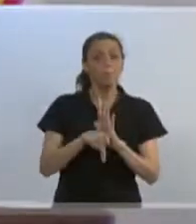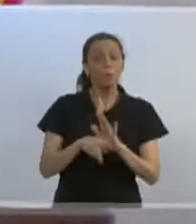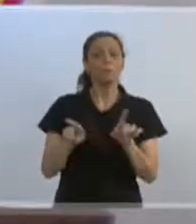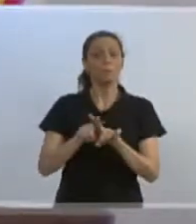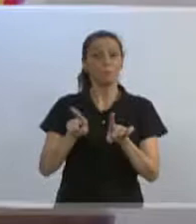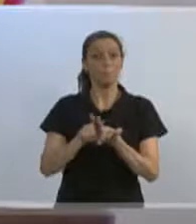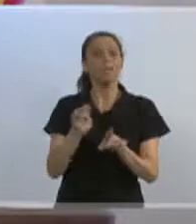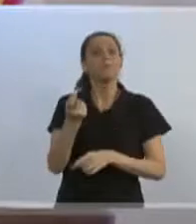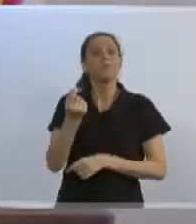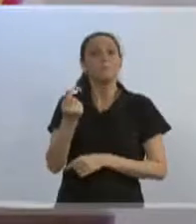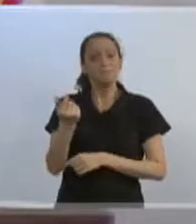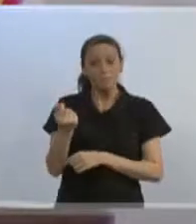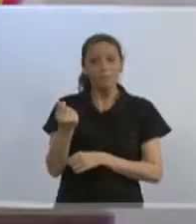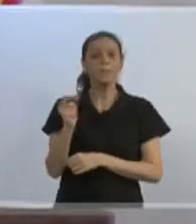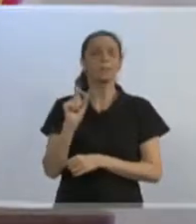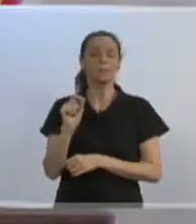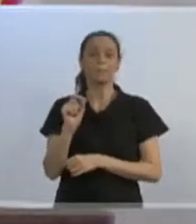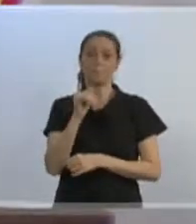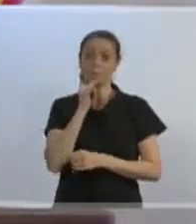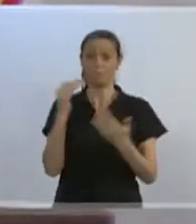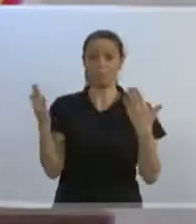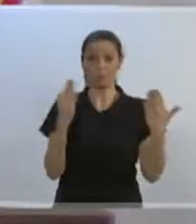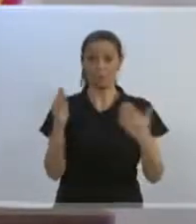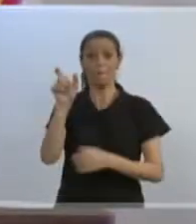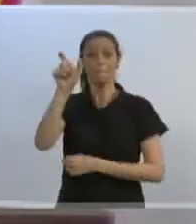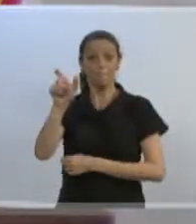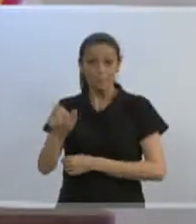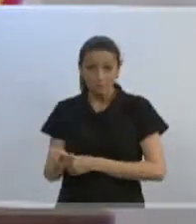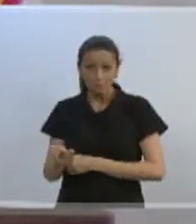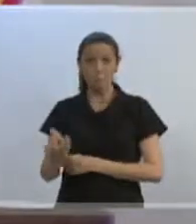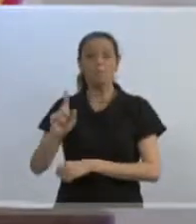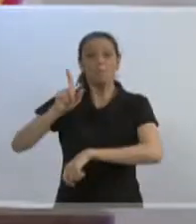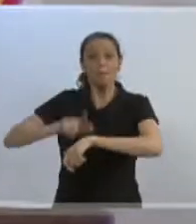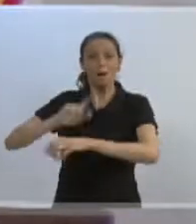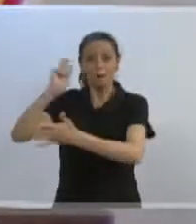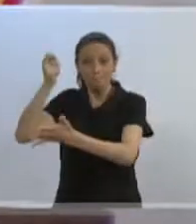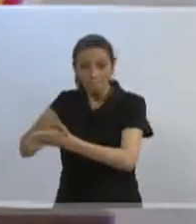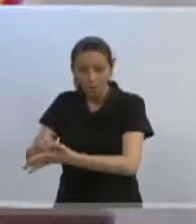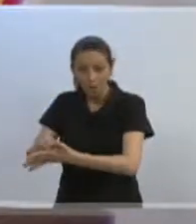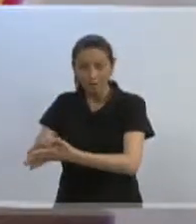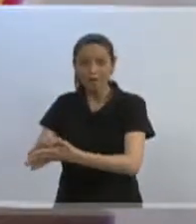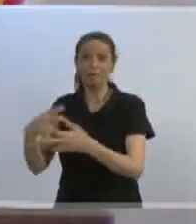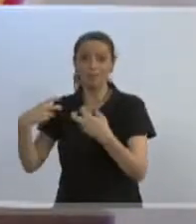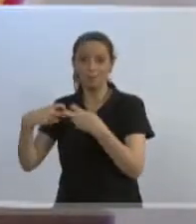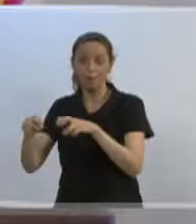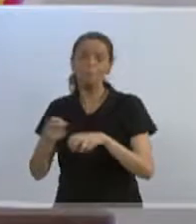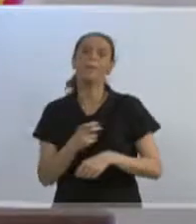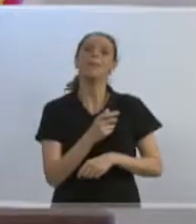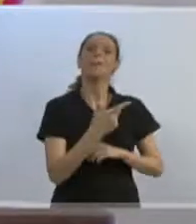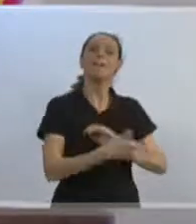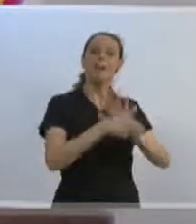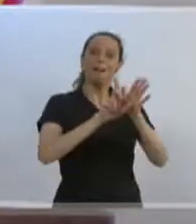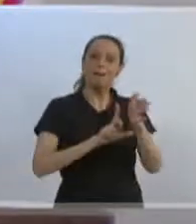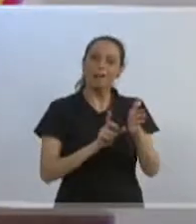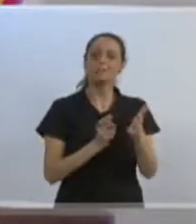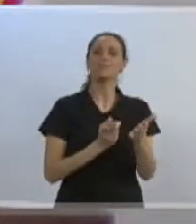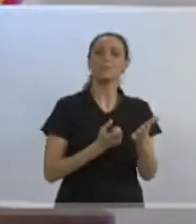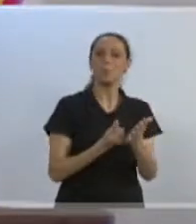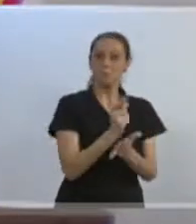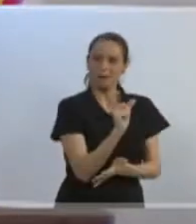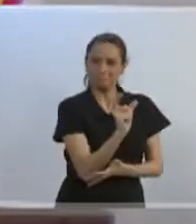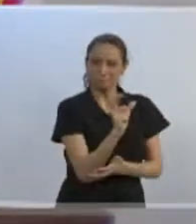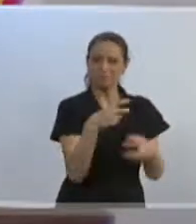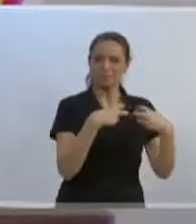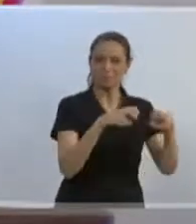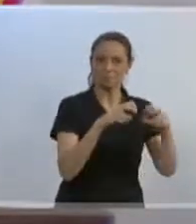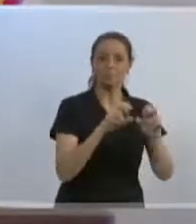diferenciada entre as pessoas que utilizam a questão do dinheiro e do cartão. Isso já está acontecendo em diversos municípios do Brasil, como